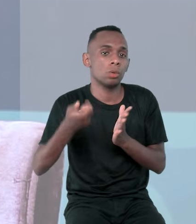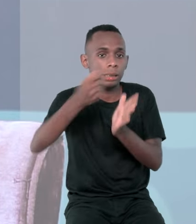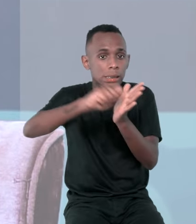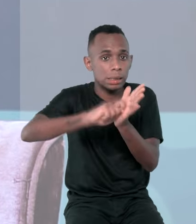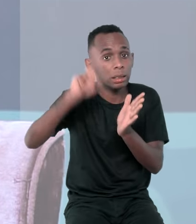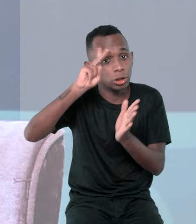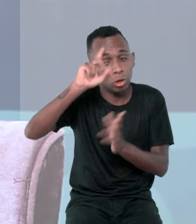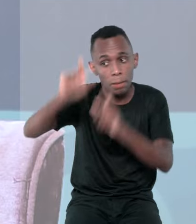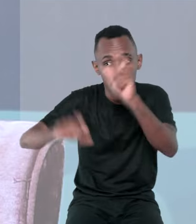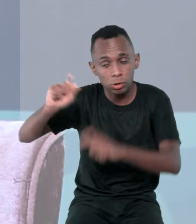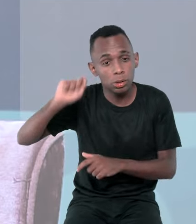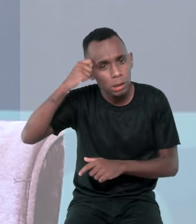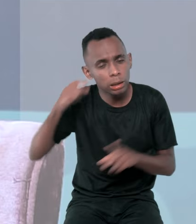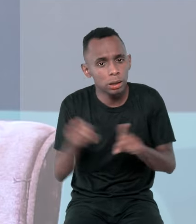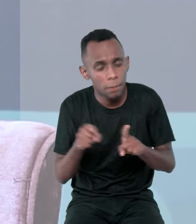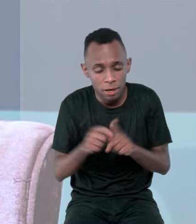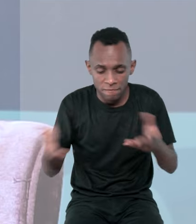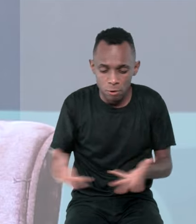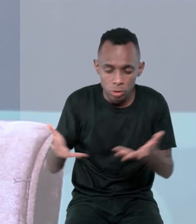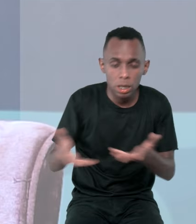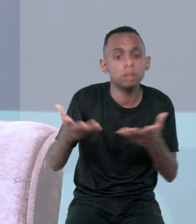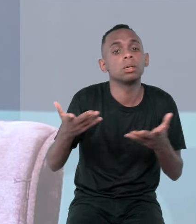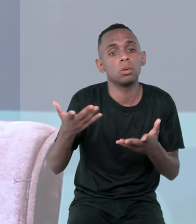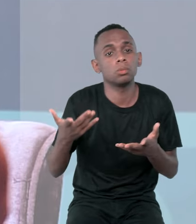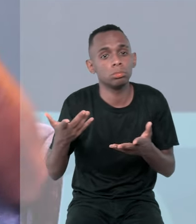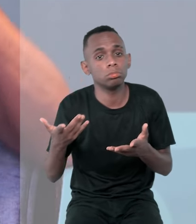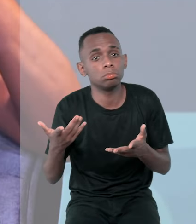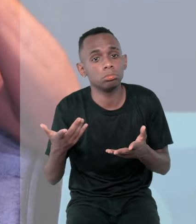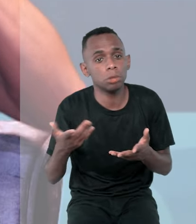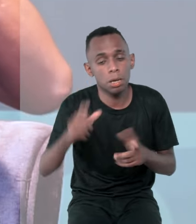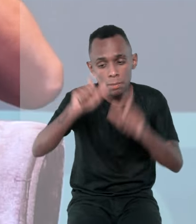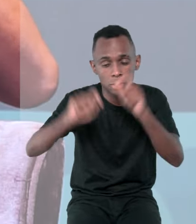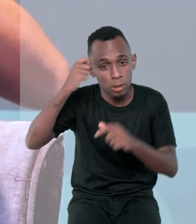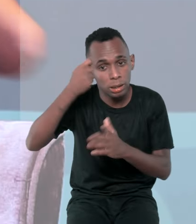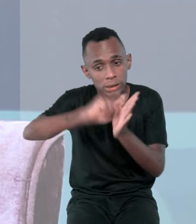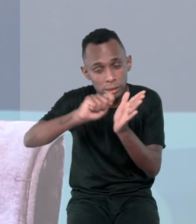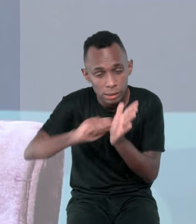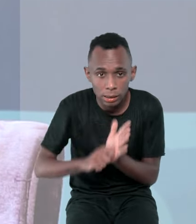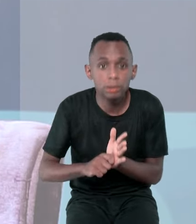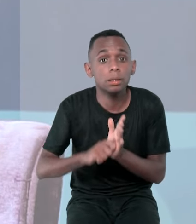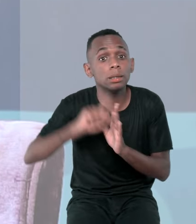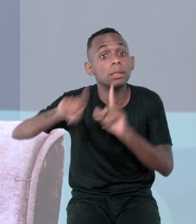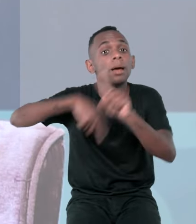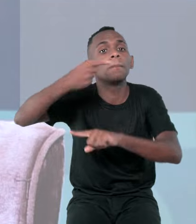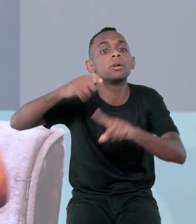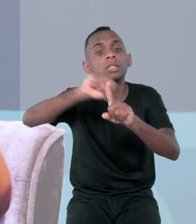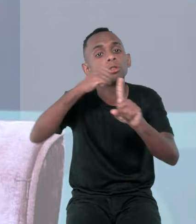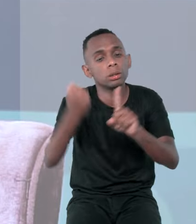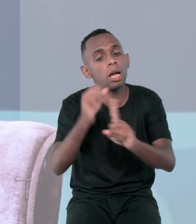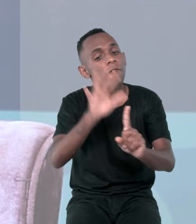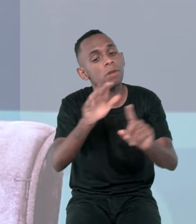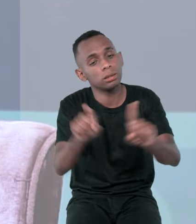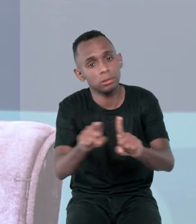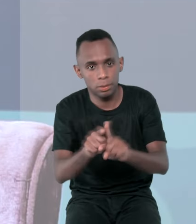a valorização de livros escritos por pessoas negras e depois esse efeito na sociedade.